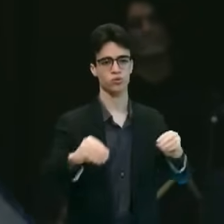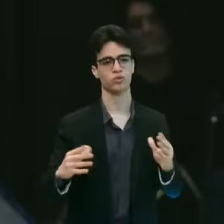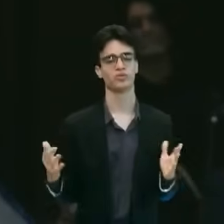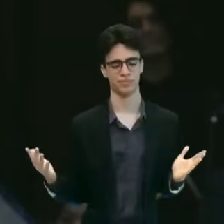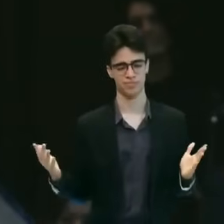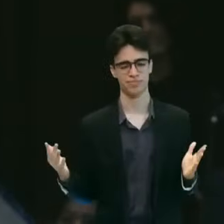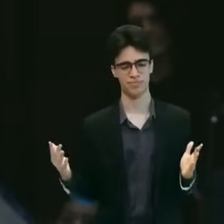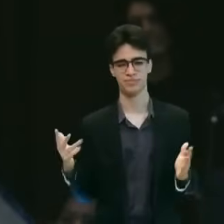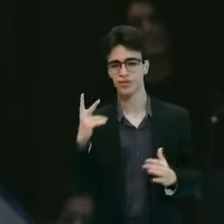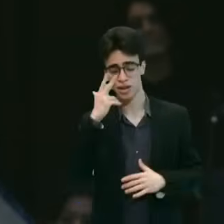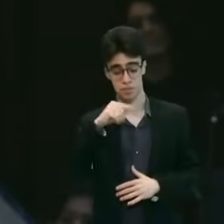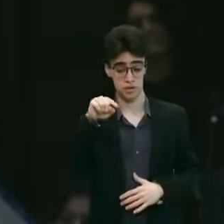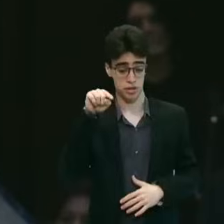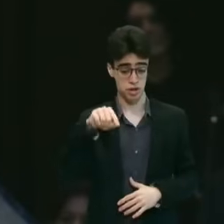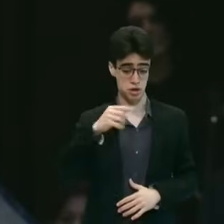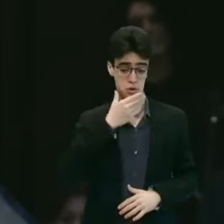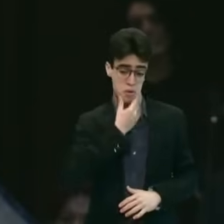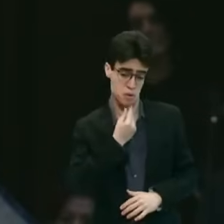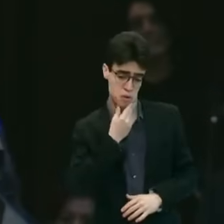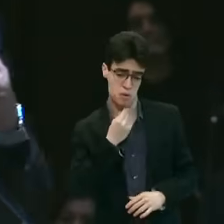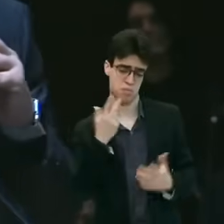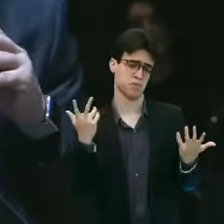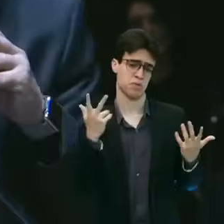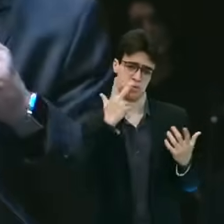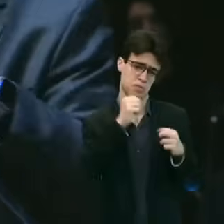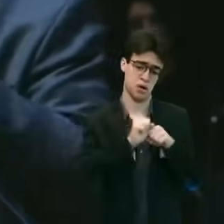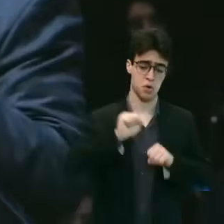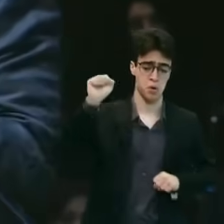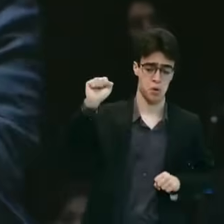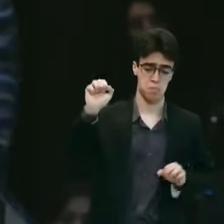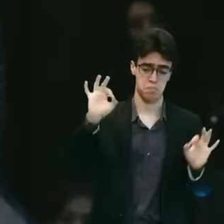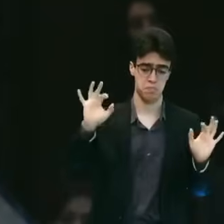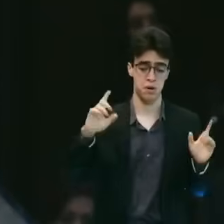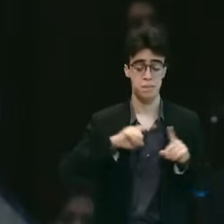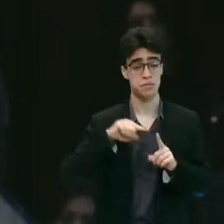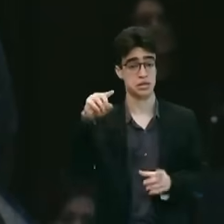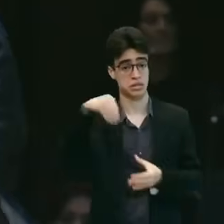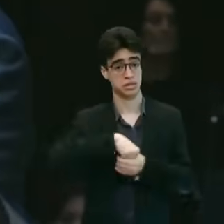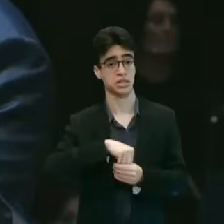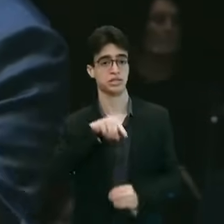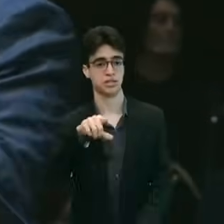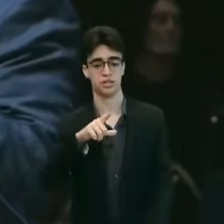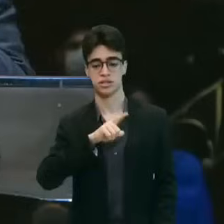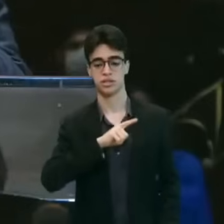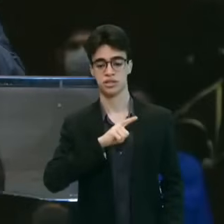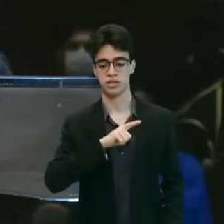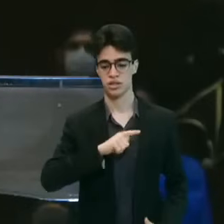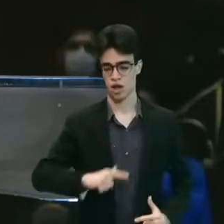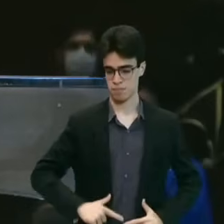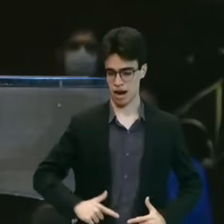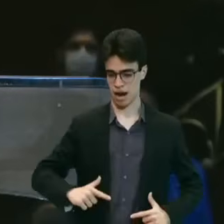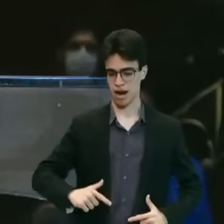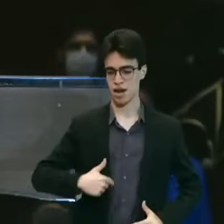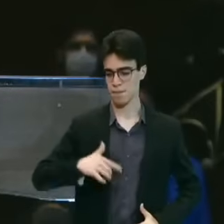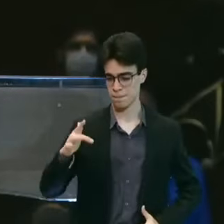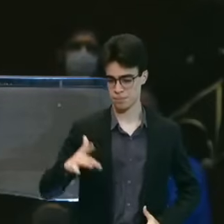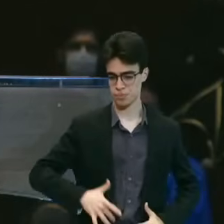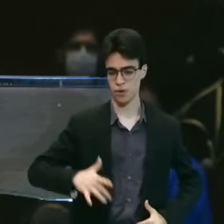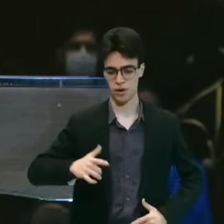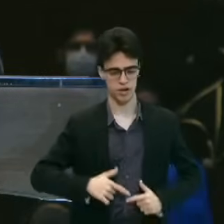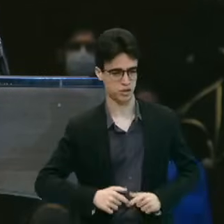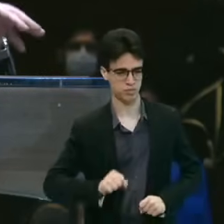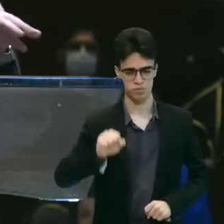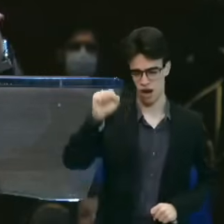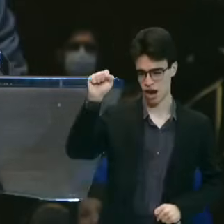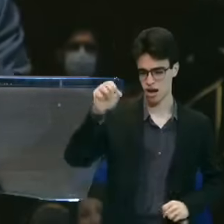Então ele continua sendo homem, não é o super-homem, mas ele tem lá o seu cinto de utilidades. Então ele tem toda